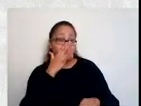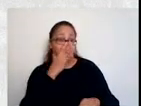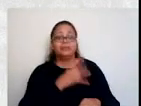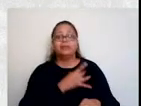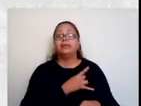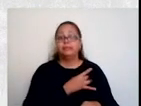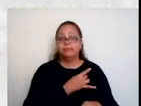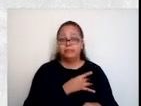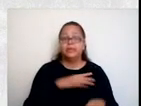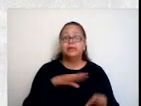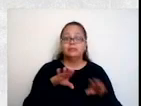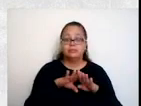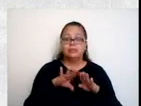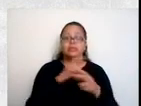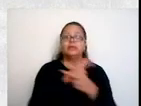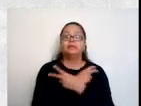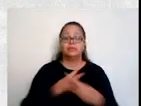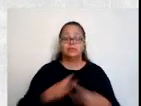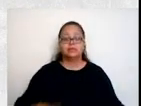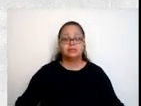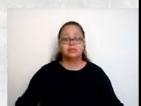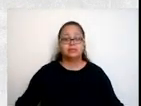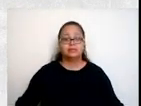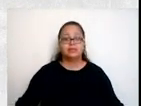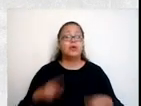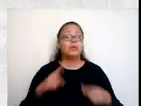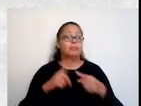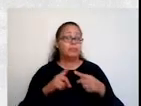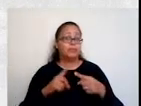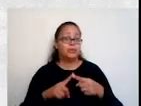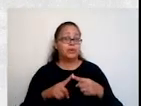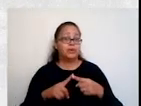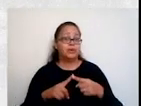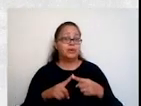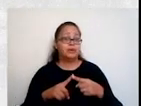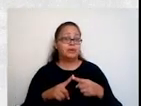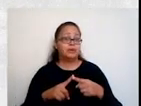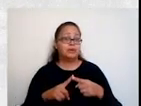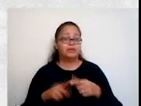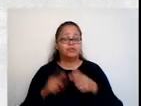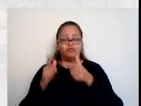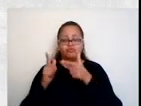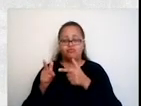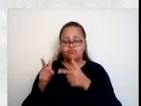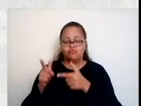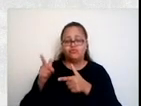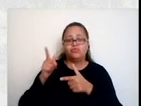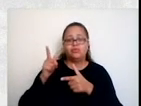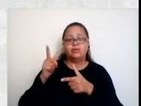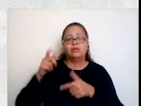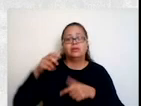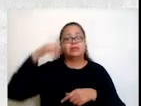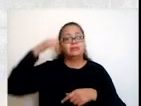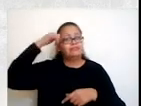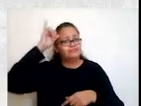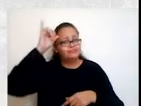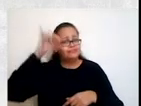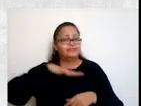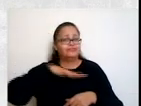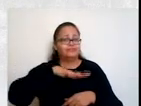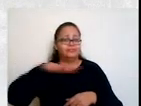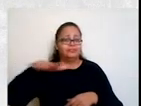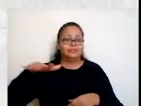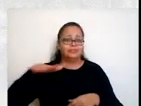e medo, desses cangaceiros, que ora atacavam os latifúndios,